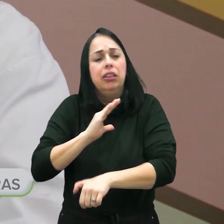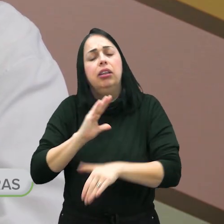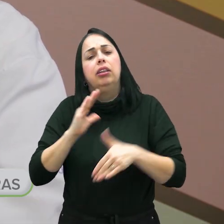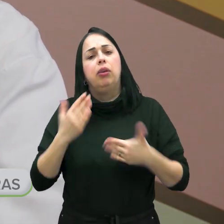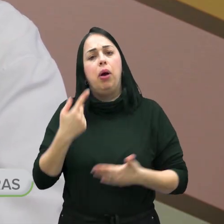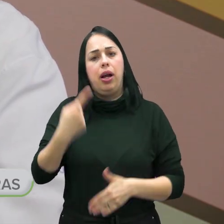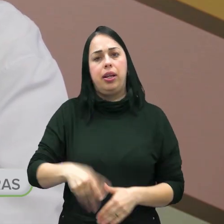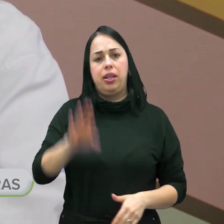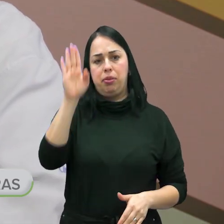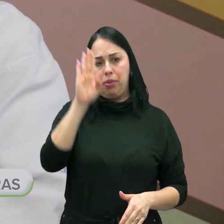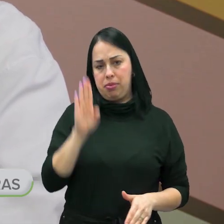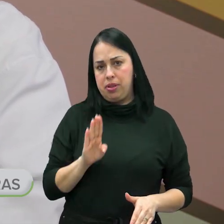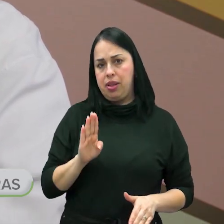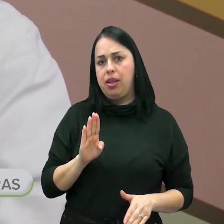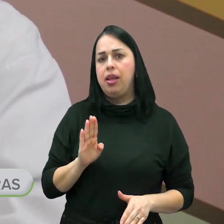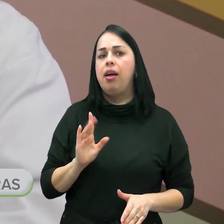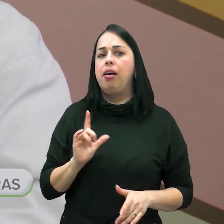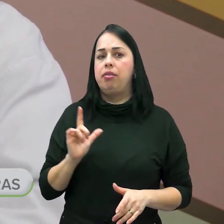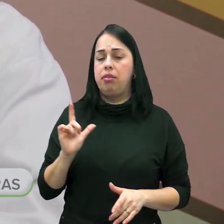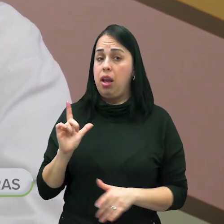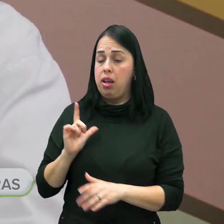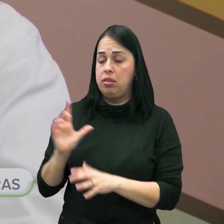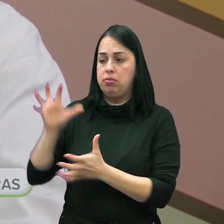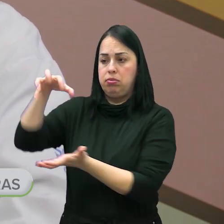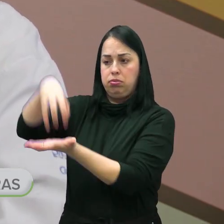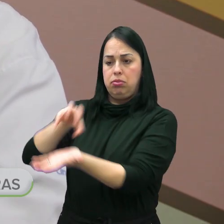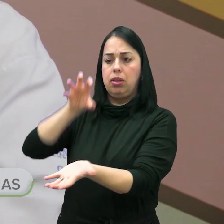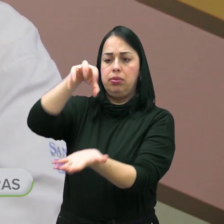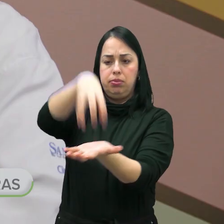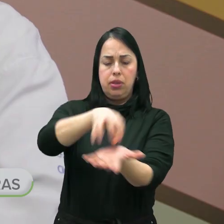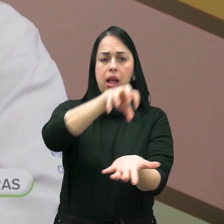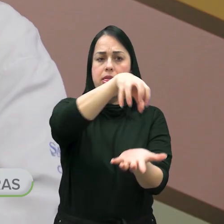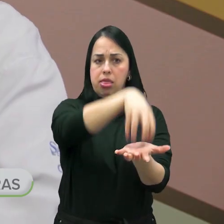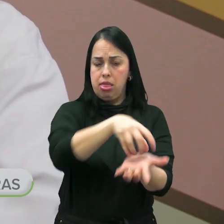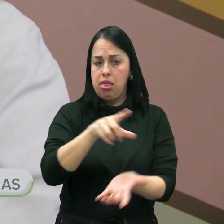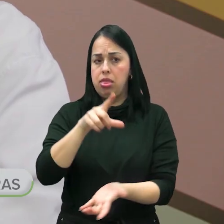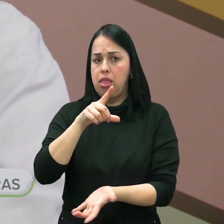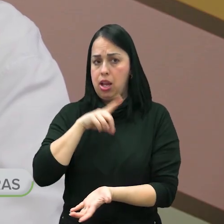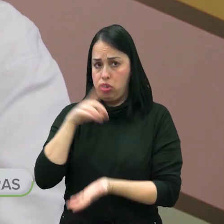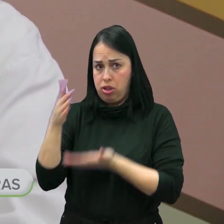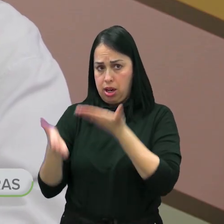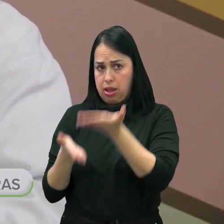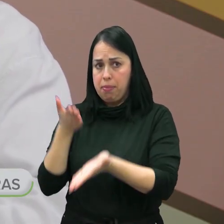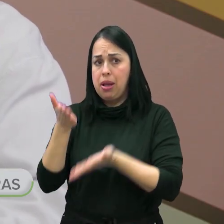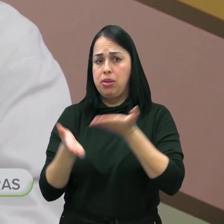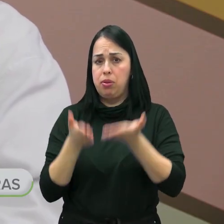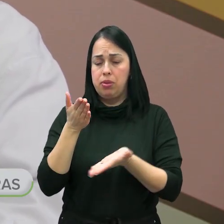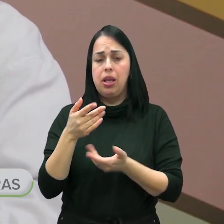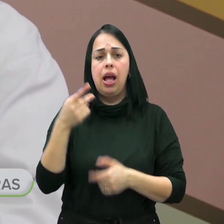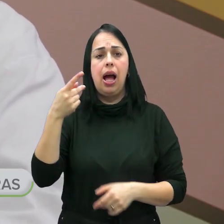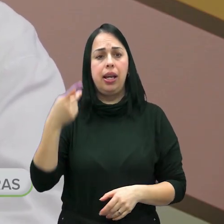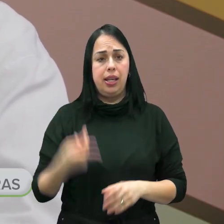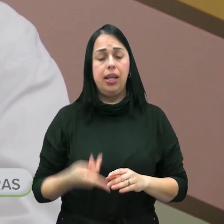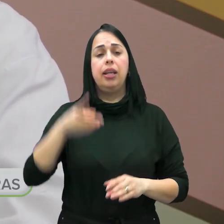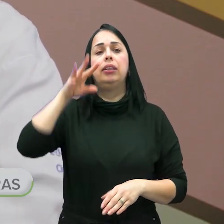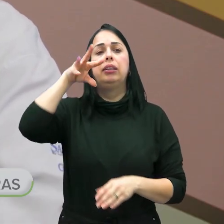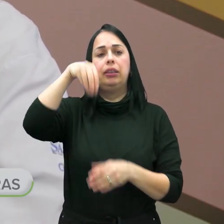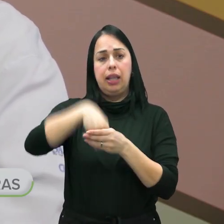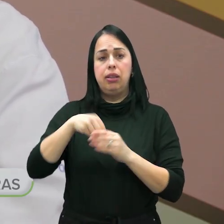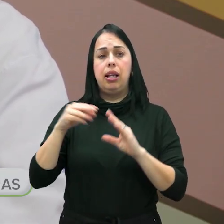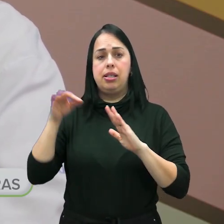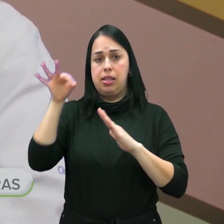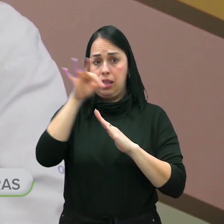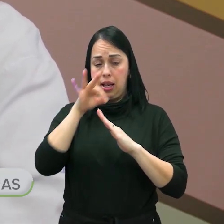Brasil, nós temos vários centros de tratamento de queimaduras. O nosso centro aqui na Santa Casa,